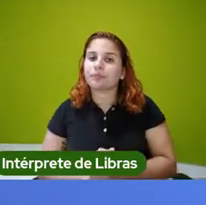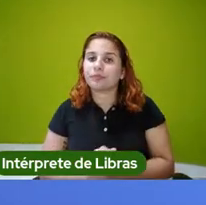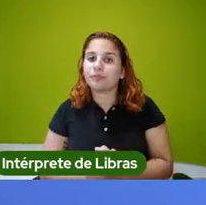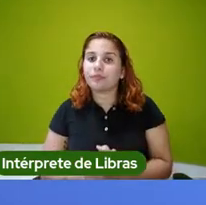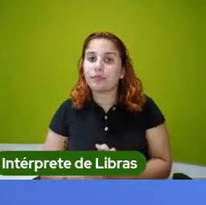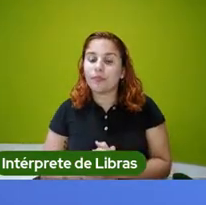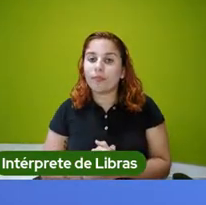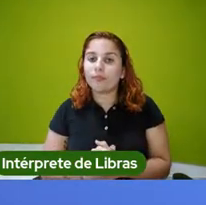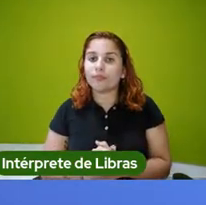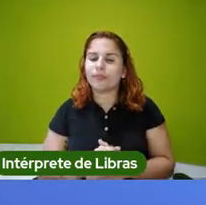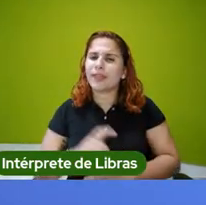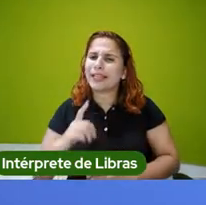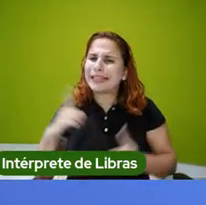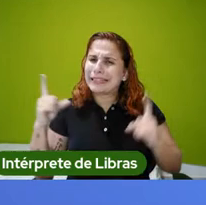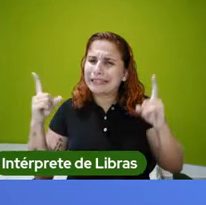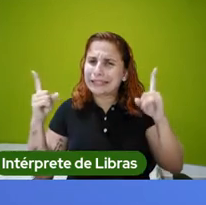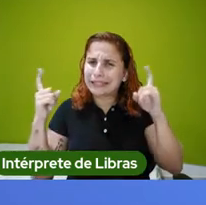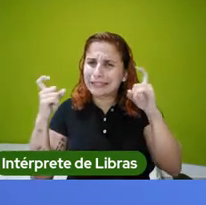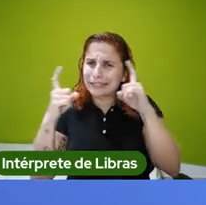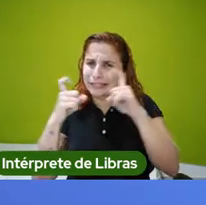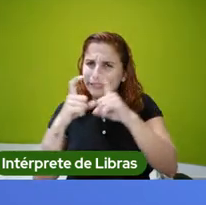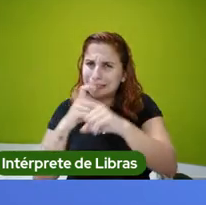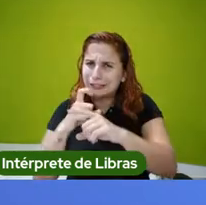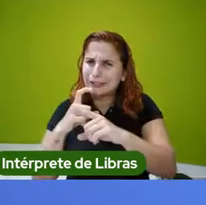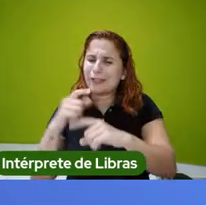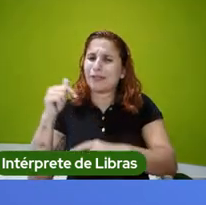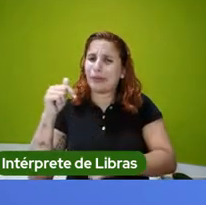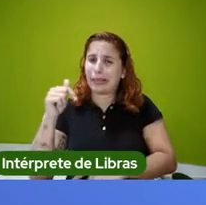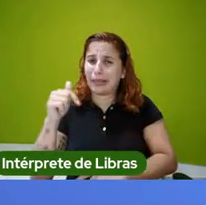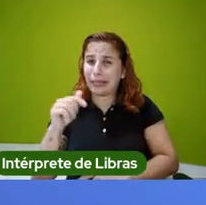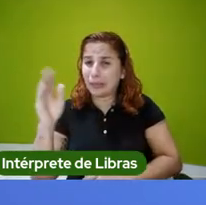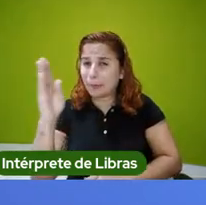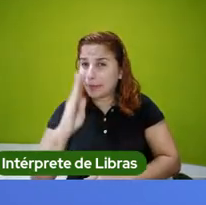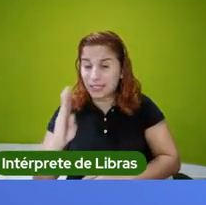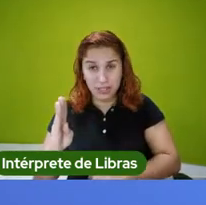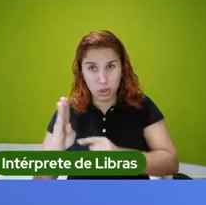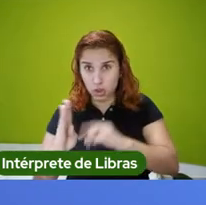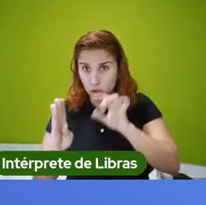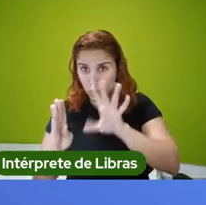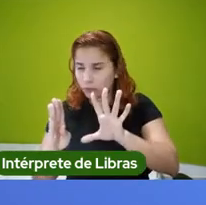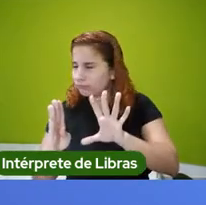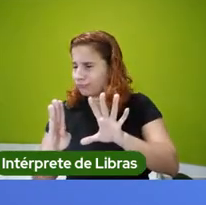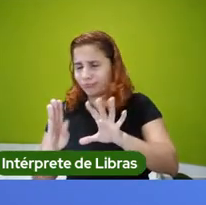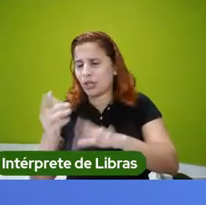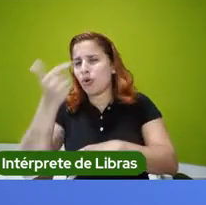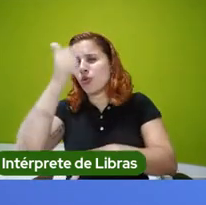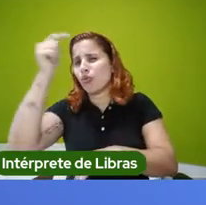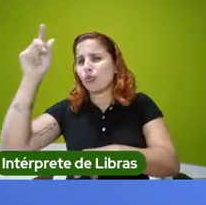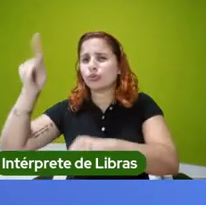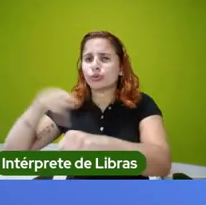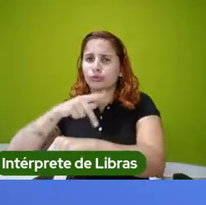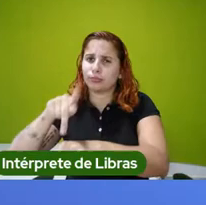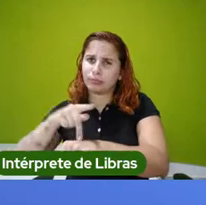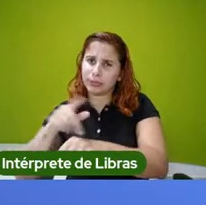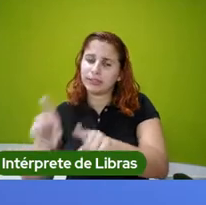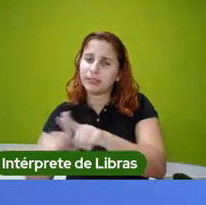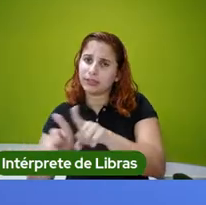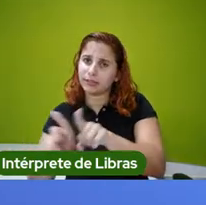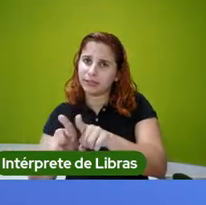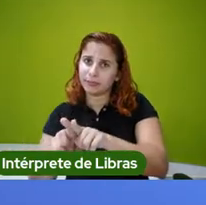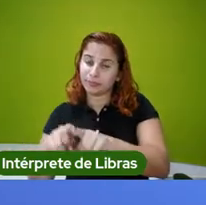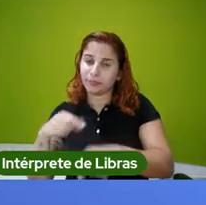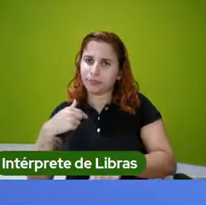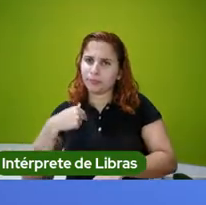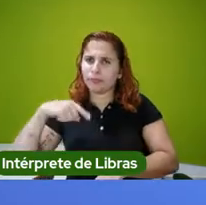esse desafio é um desafio que não é só do Brasil, é um desafio de muitos países. Eu lembro que, um tempo atrás, participando de um seminário no